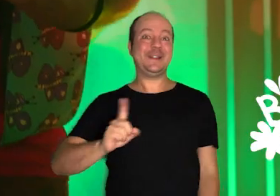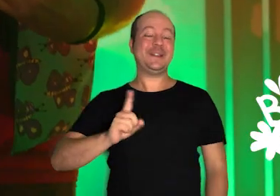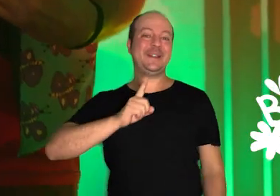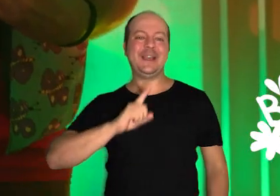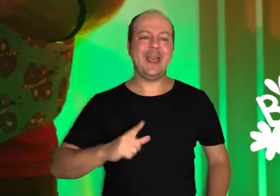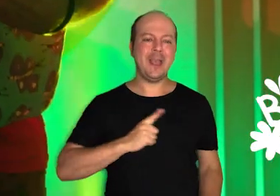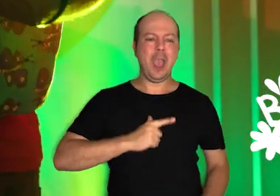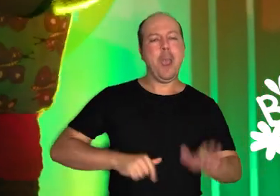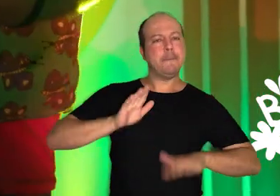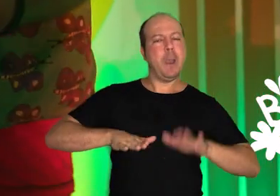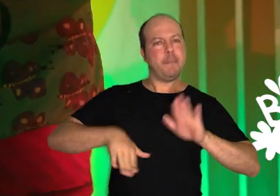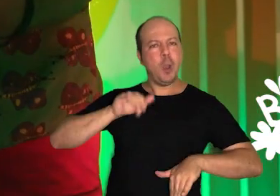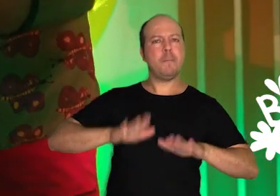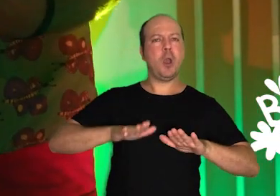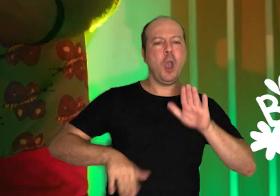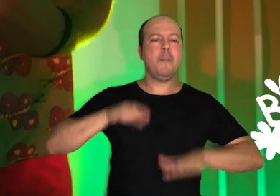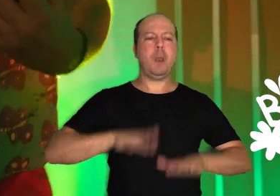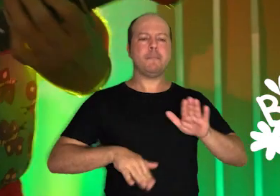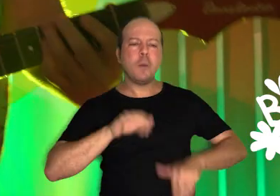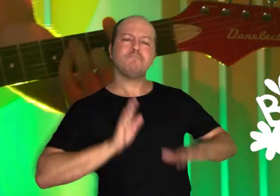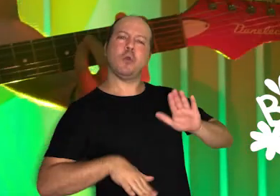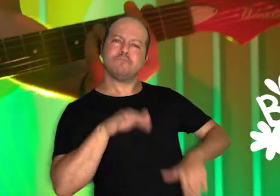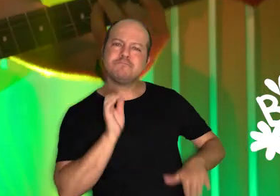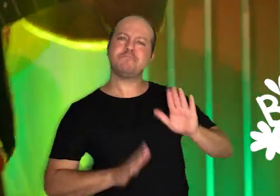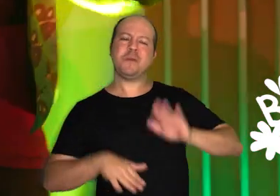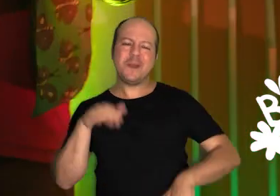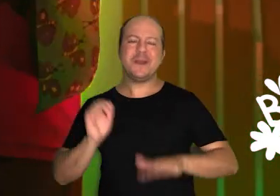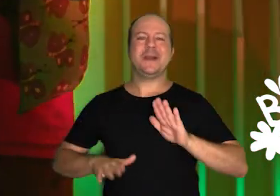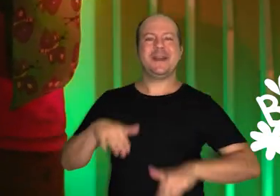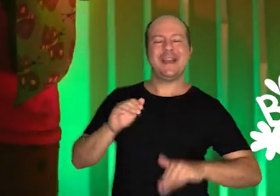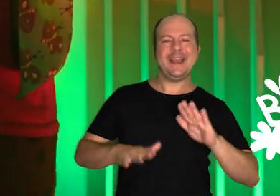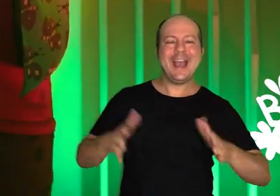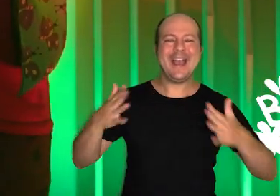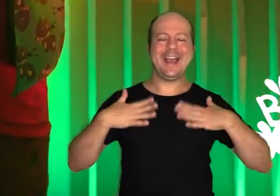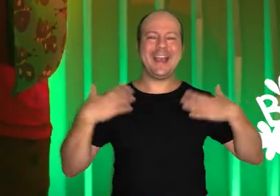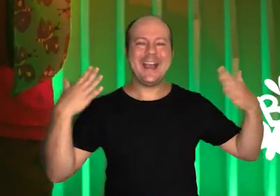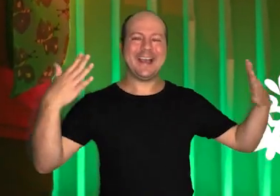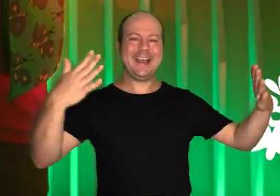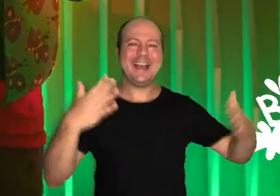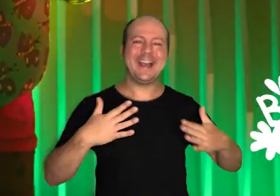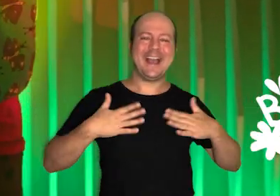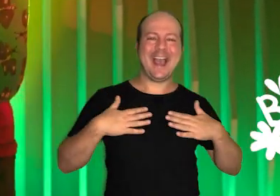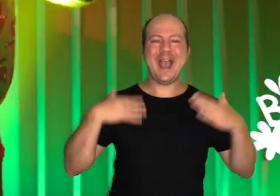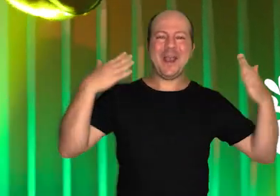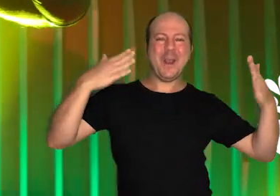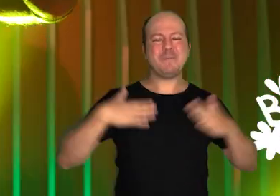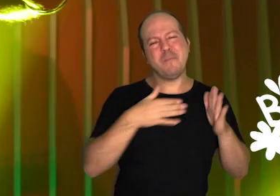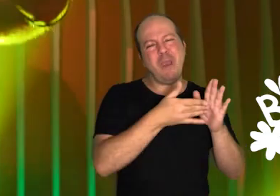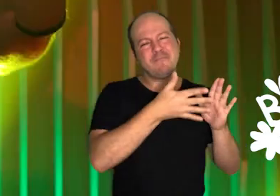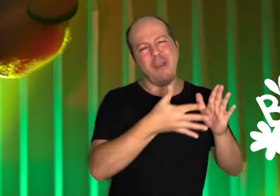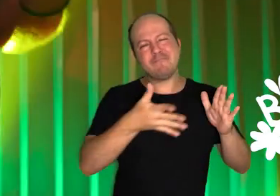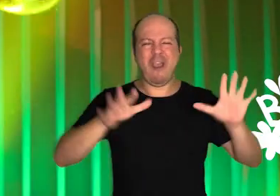Vai ter batuque, eu levo meu timbal. A alegria vira um ritual.